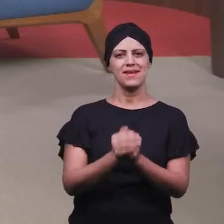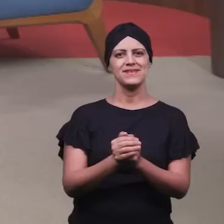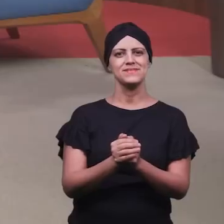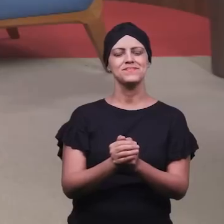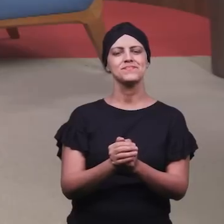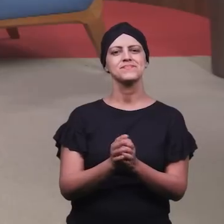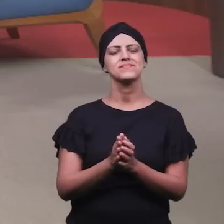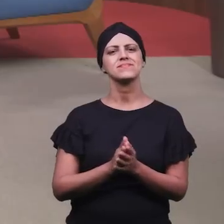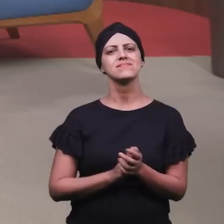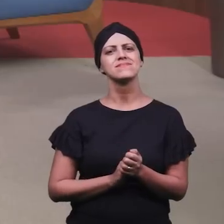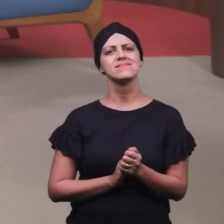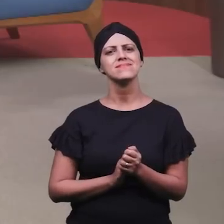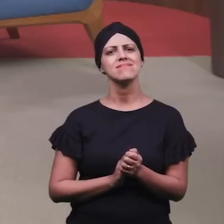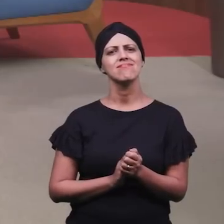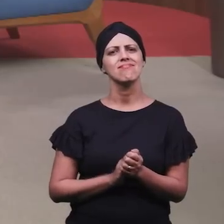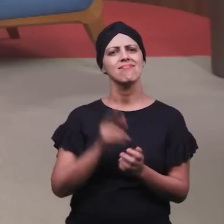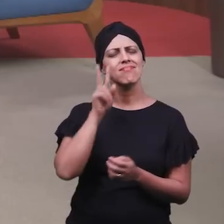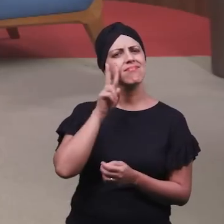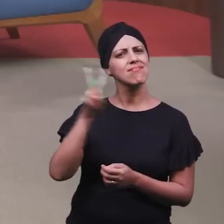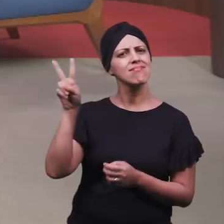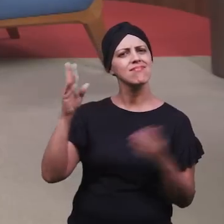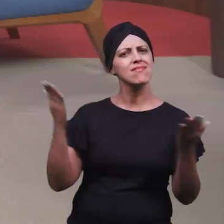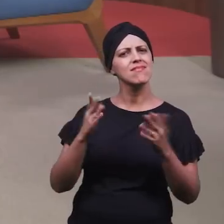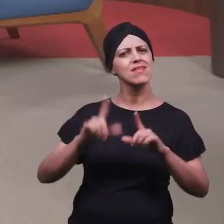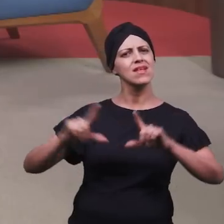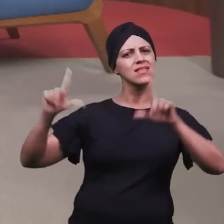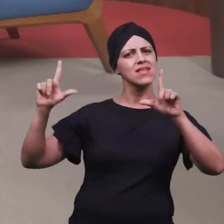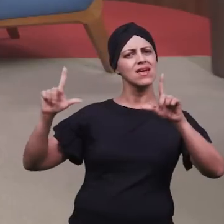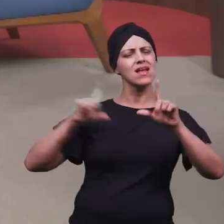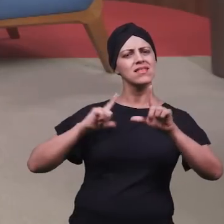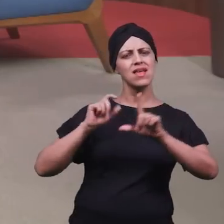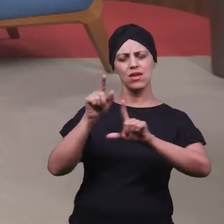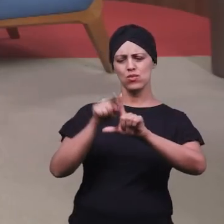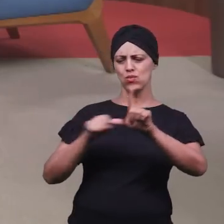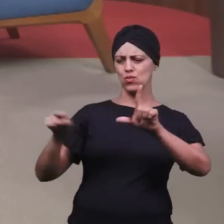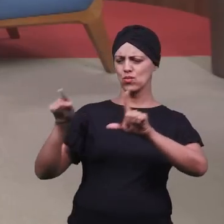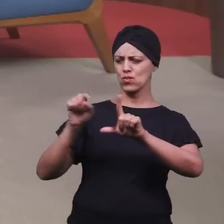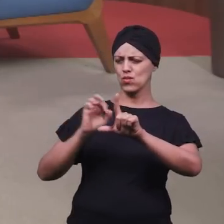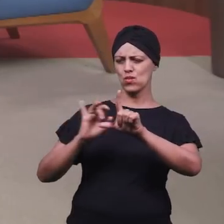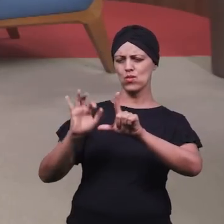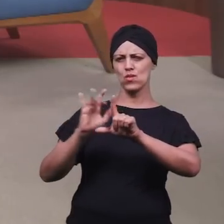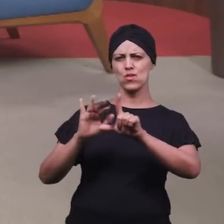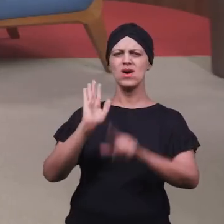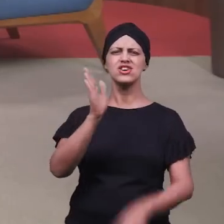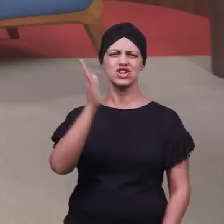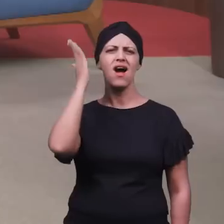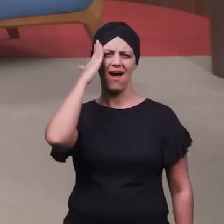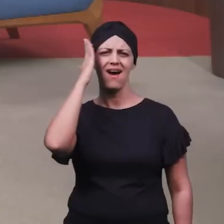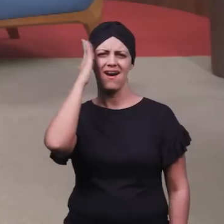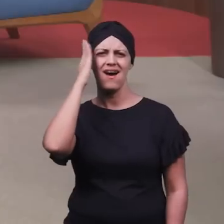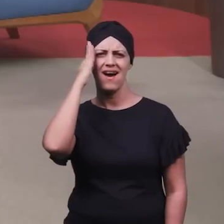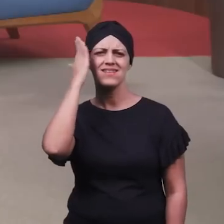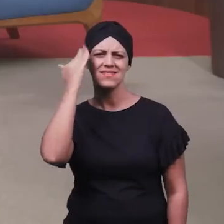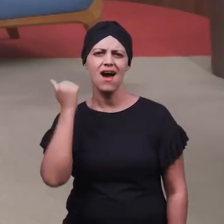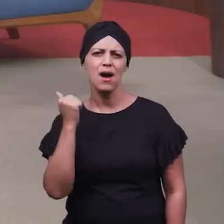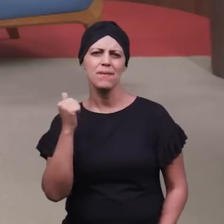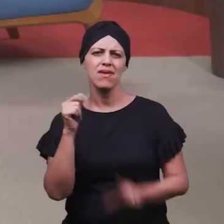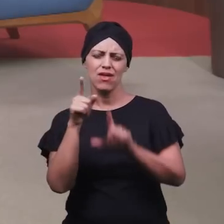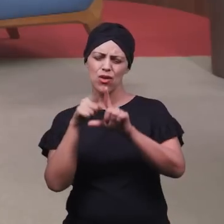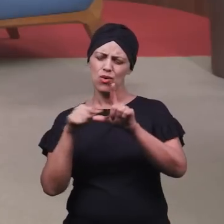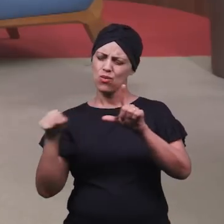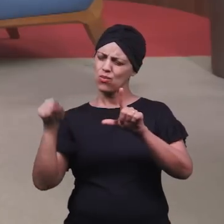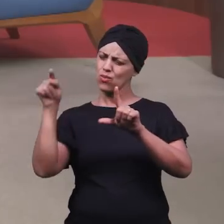Bom, vamos lá. Você viu que acabou de aparecer agora na tela um QR Code. Tá? Eu acho que todo mundo já sabe o que é, né? Esse